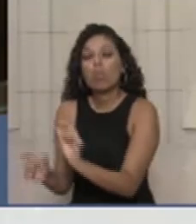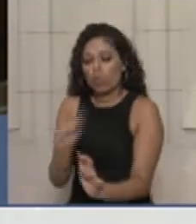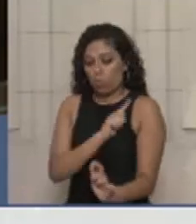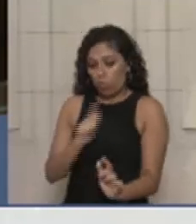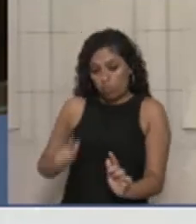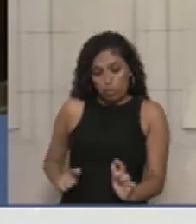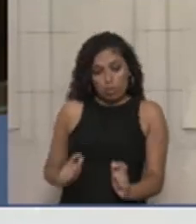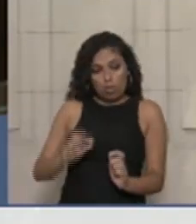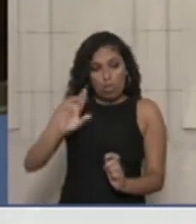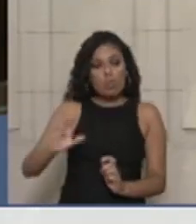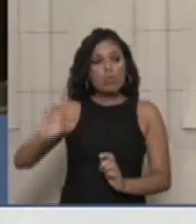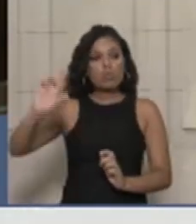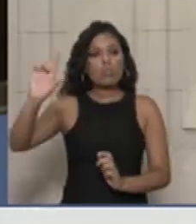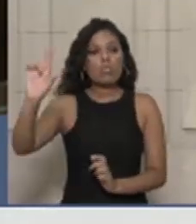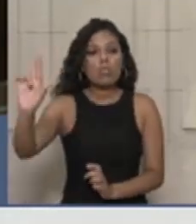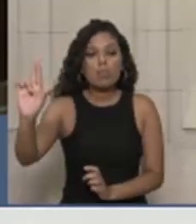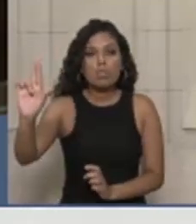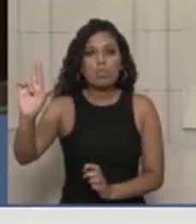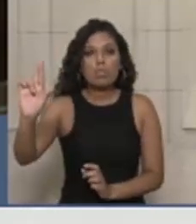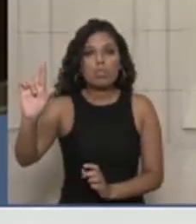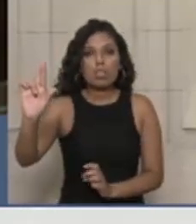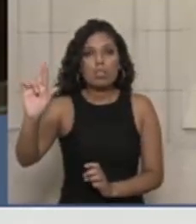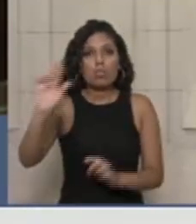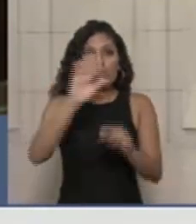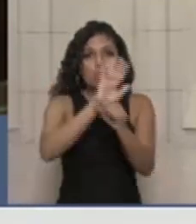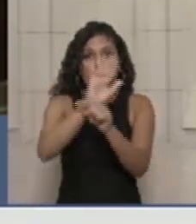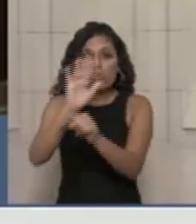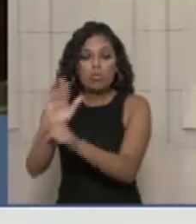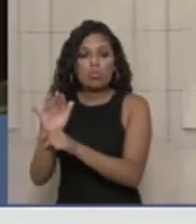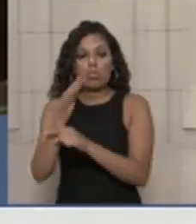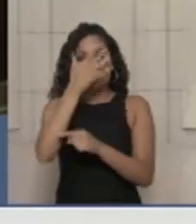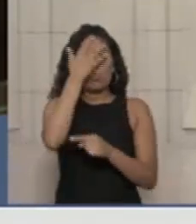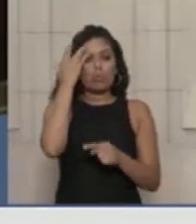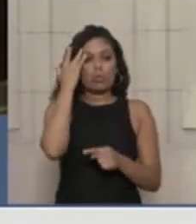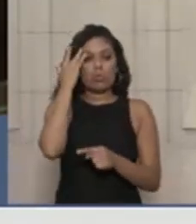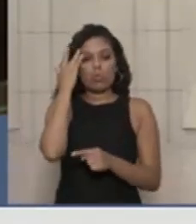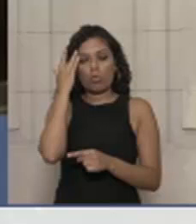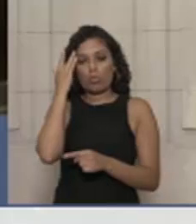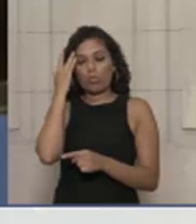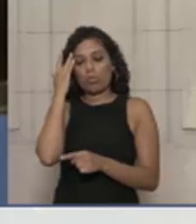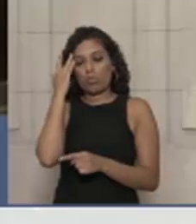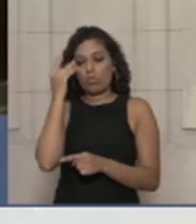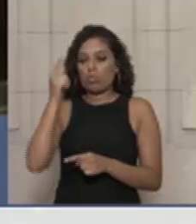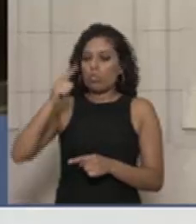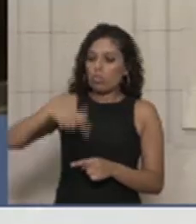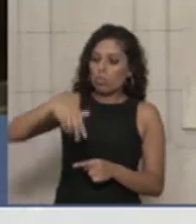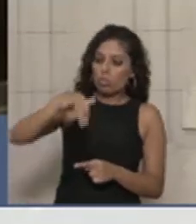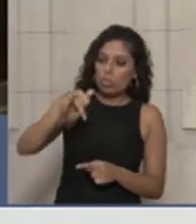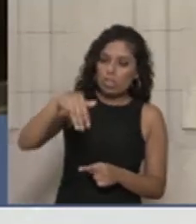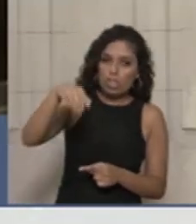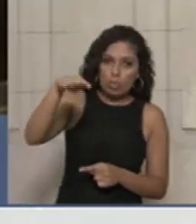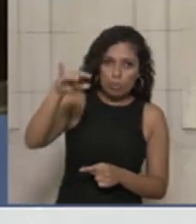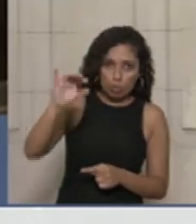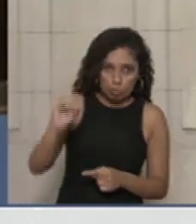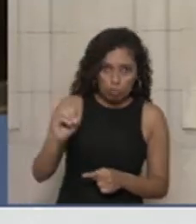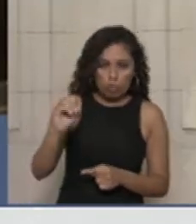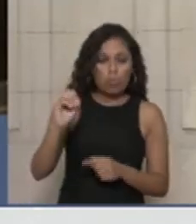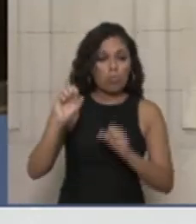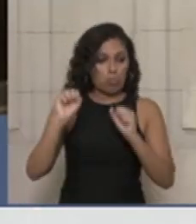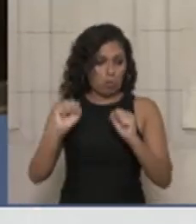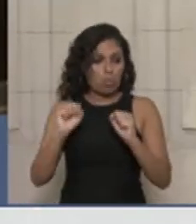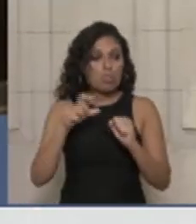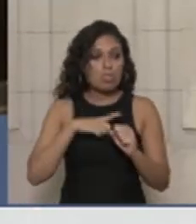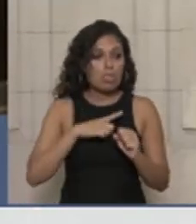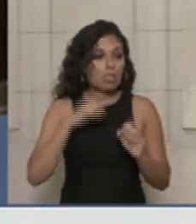poder essas pessoas que entraram em processo de quimioterapia possam